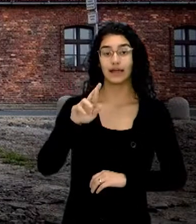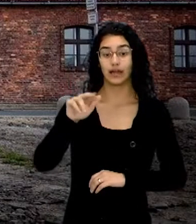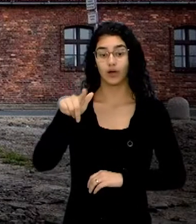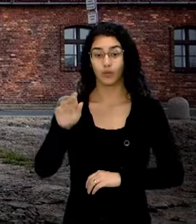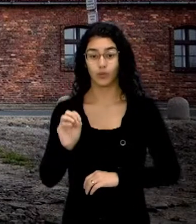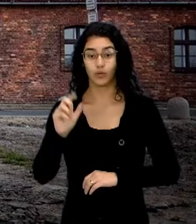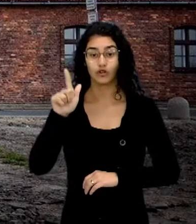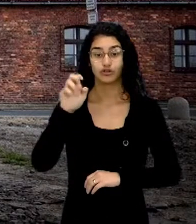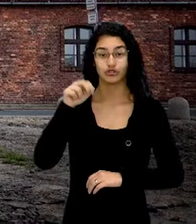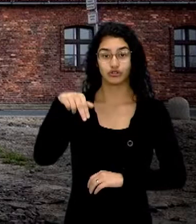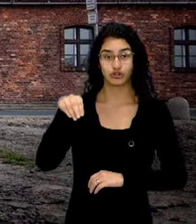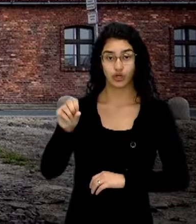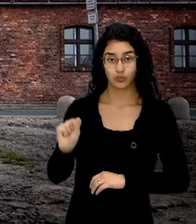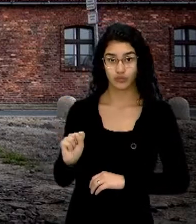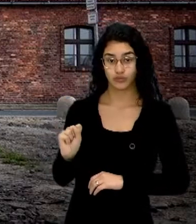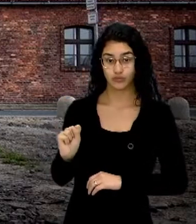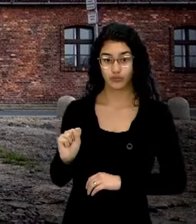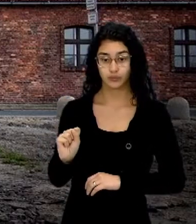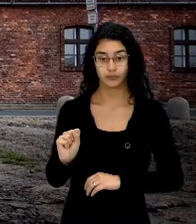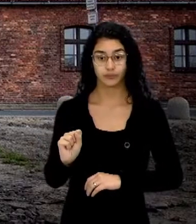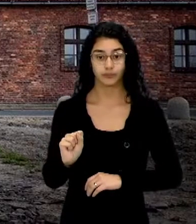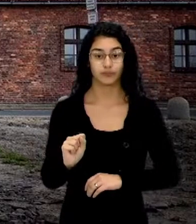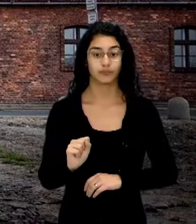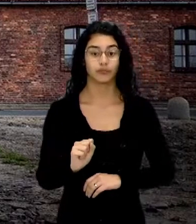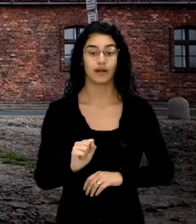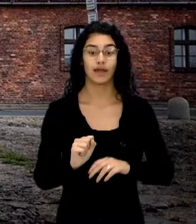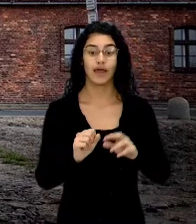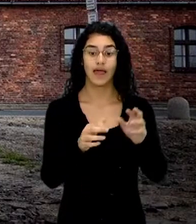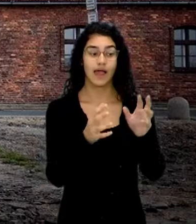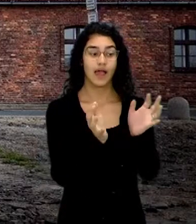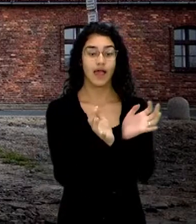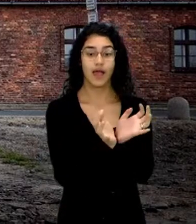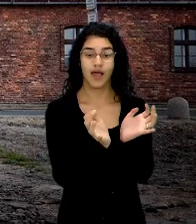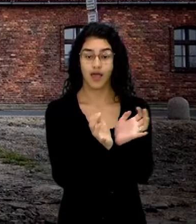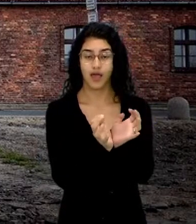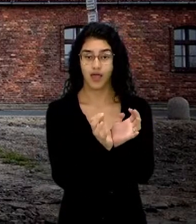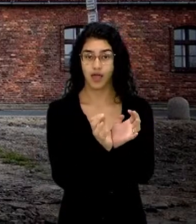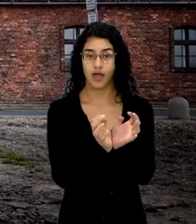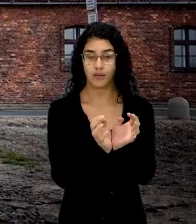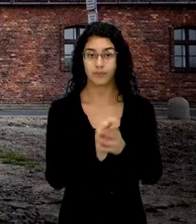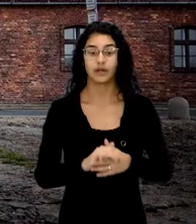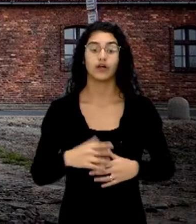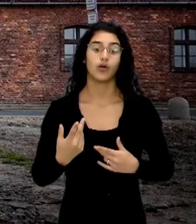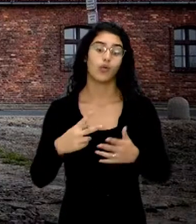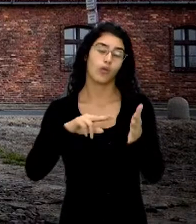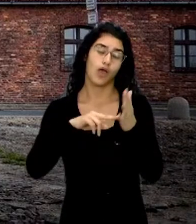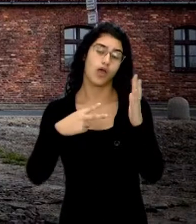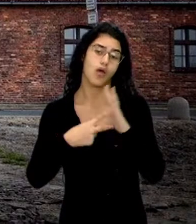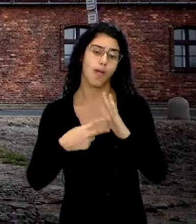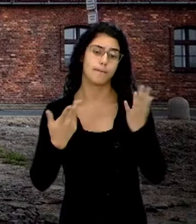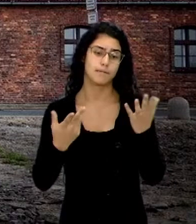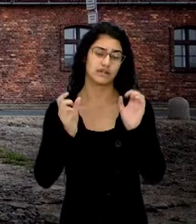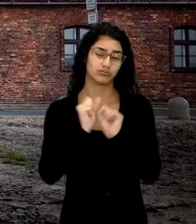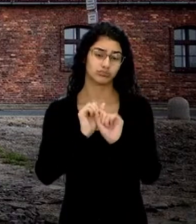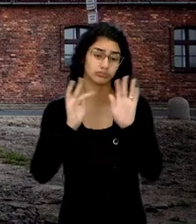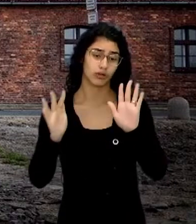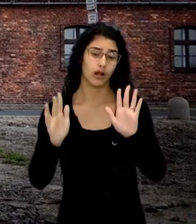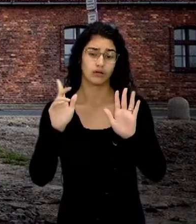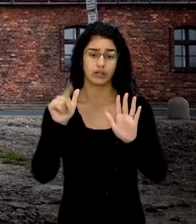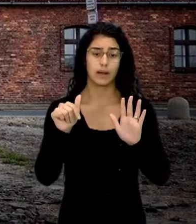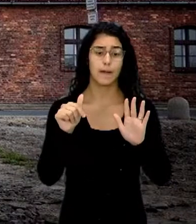grego genos, raça ou tribo. Então, se a gente fosse pegar a raiz da palavra em seu sentido mais explícito,